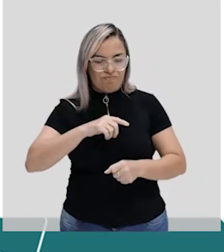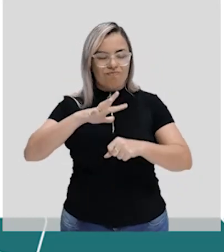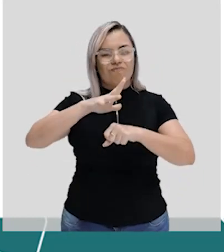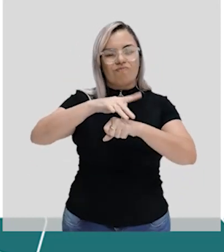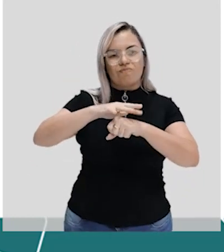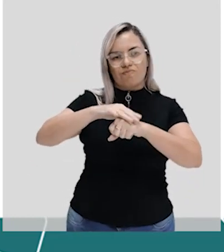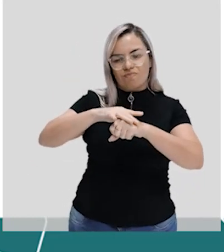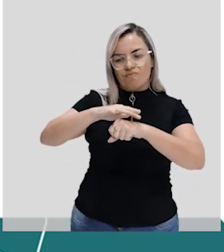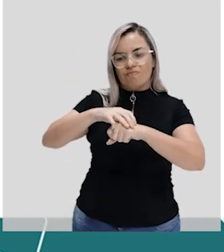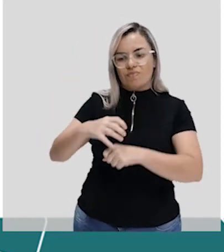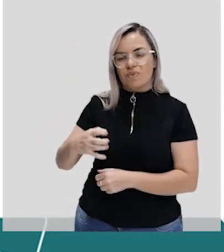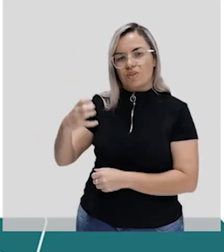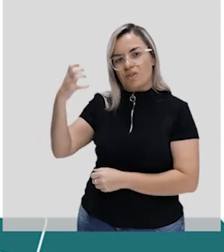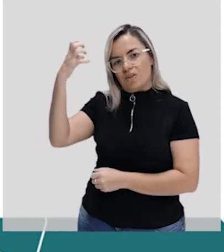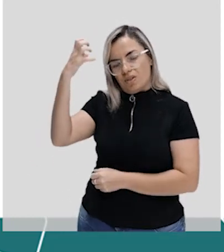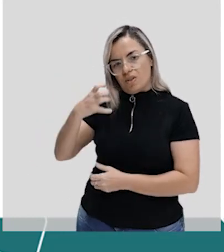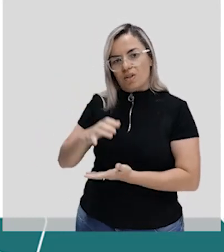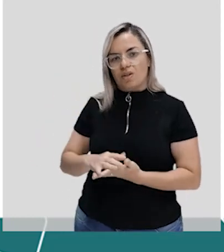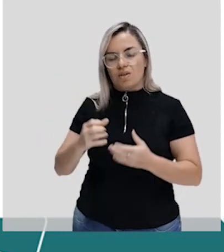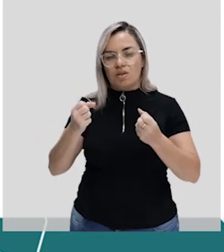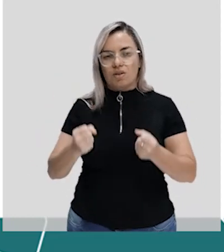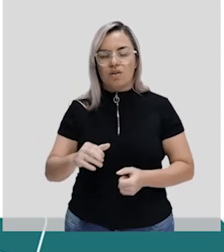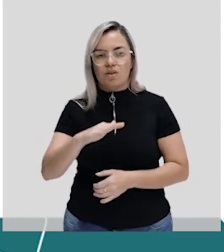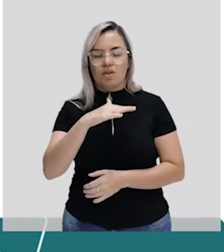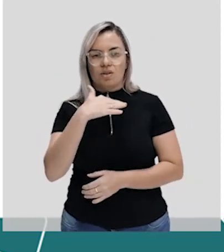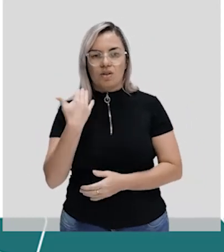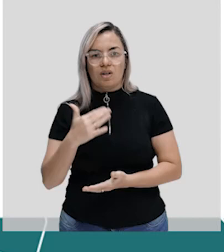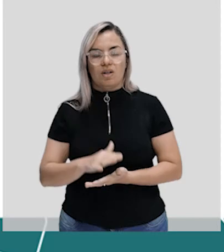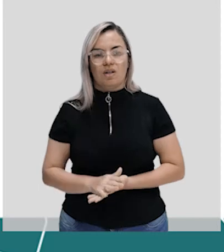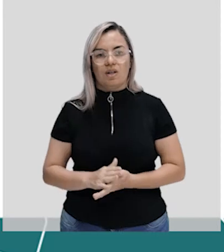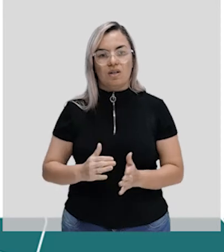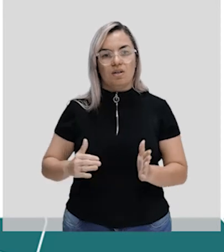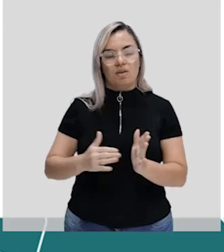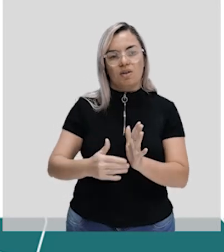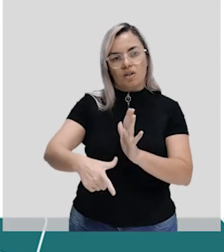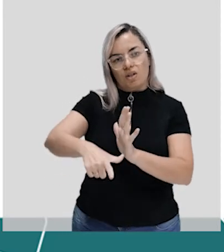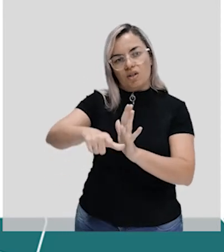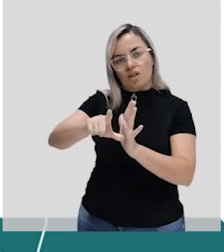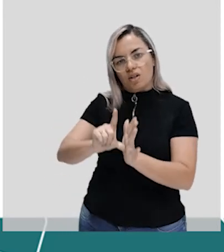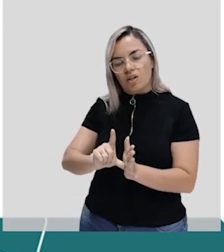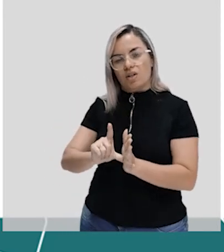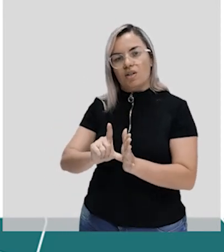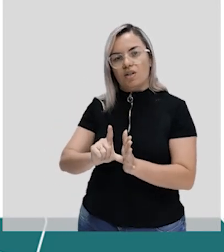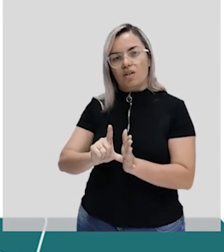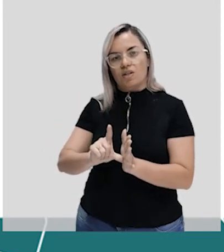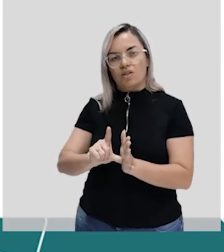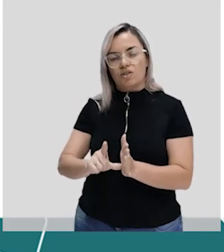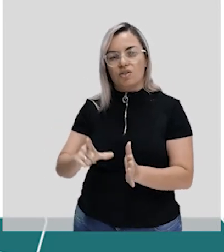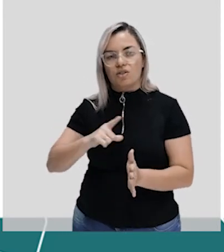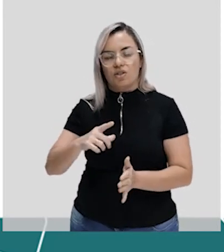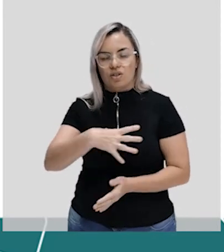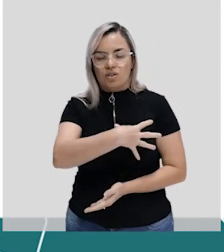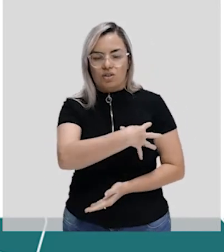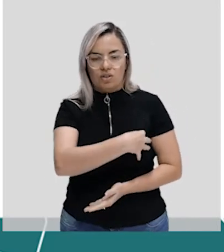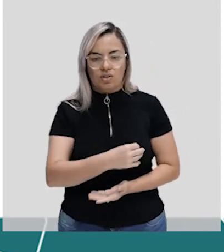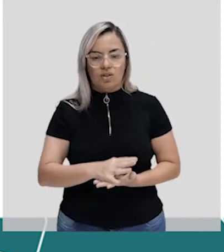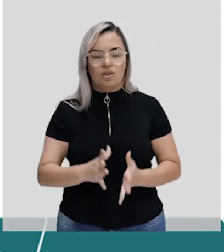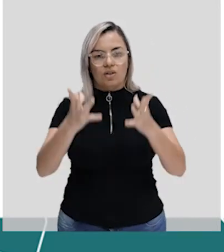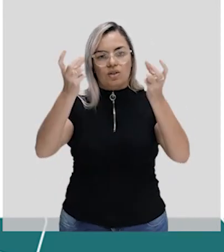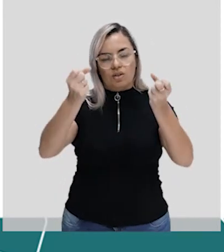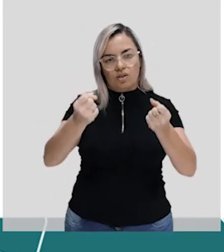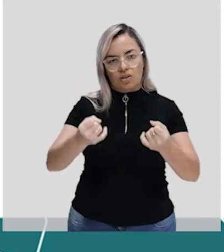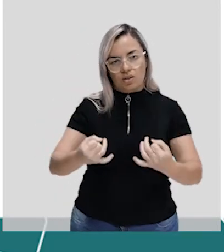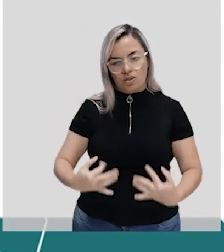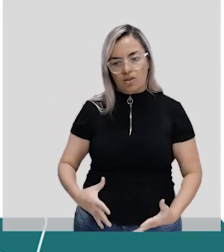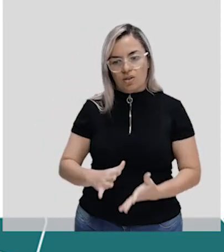uma doença em que ele vai morrer, até mesmo antes dele se reproduzir. Então, a explicação para isso, da maioria das